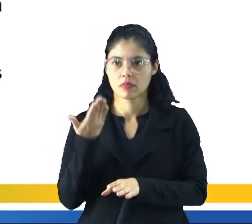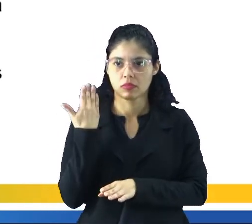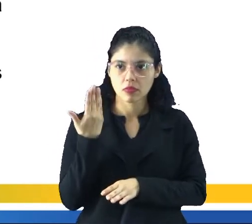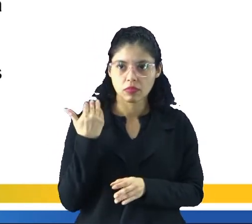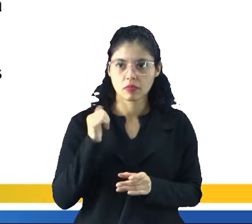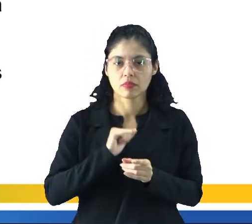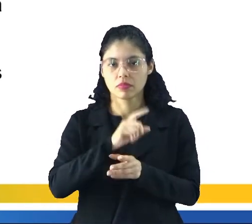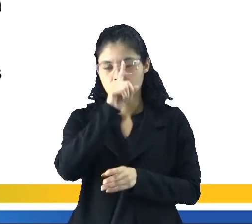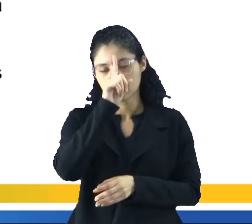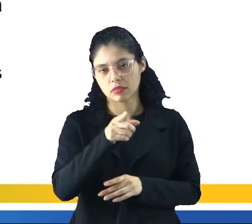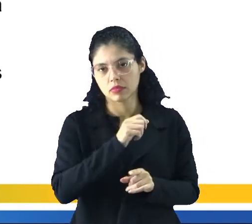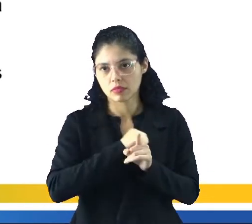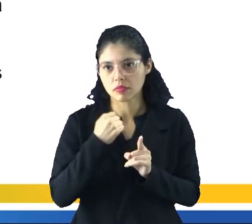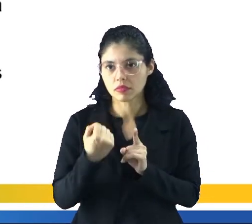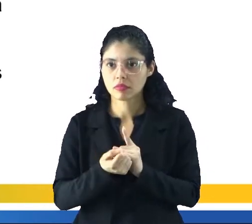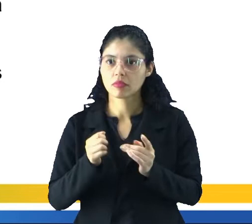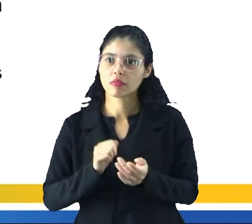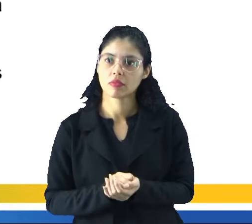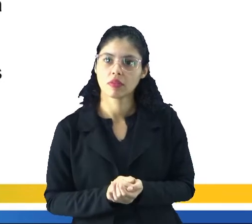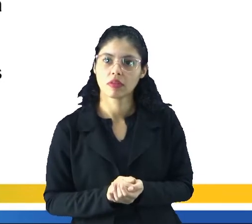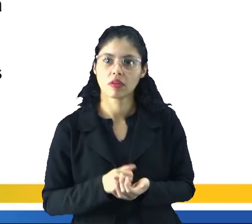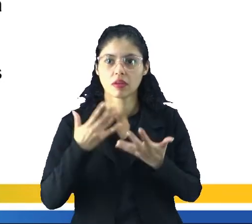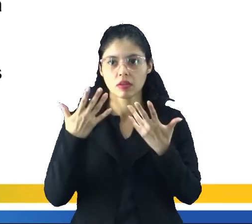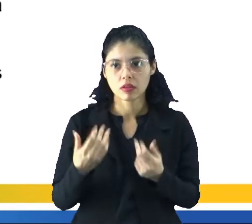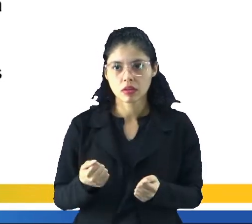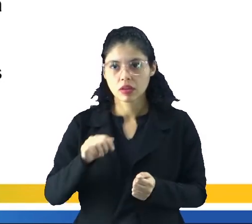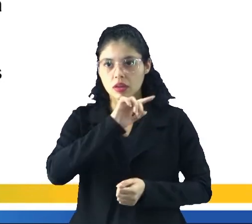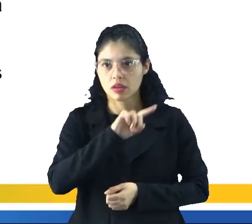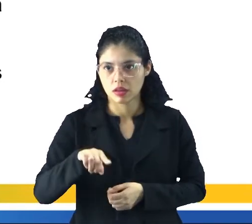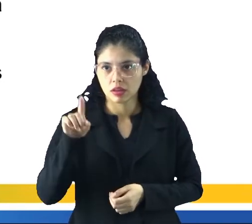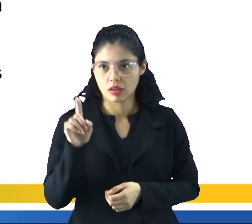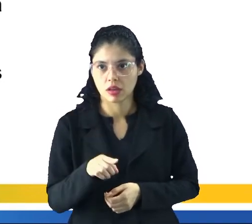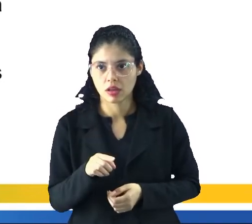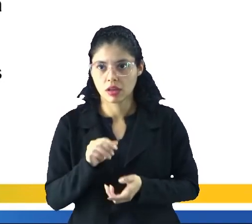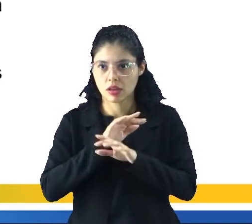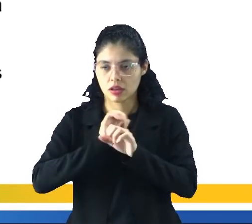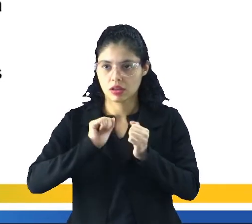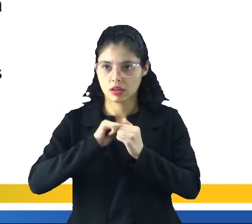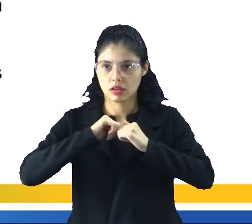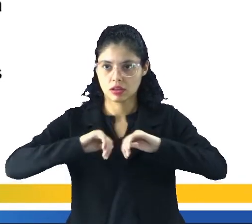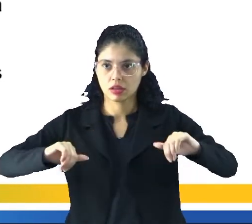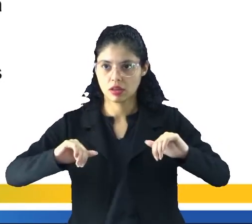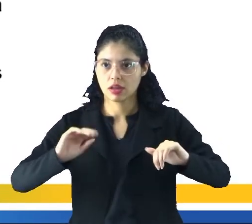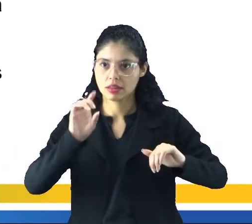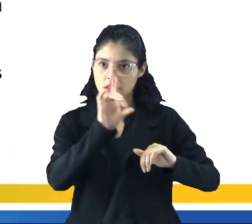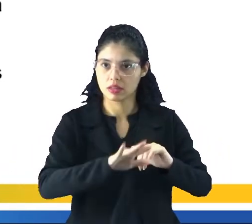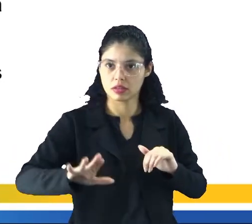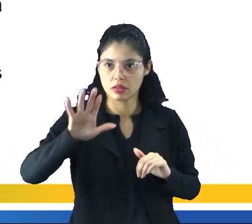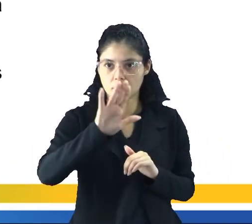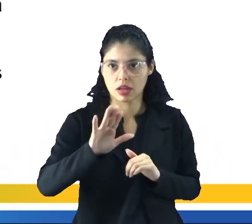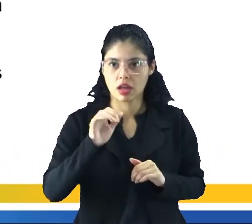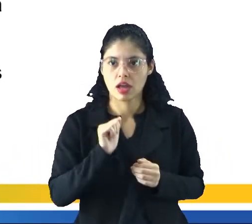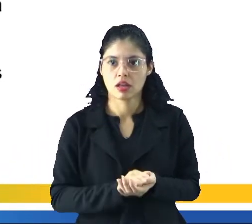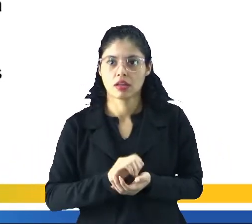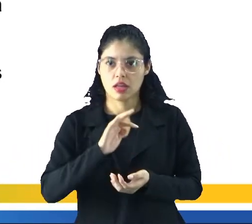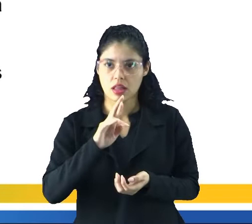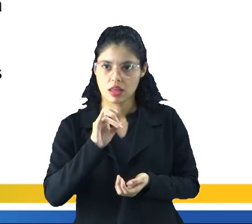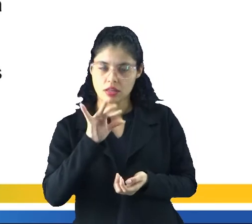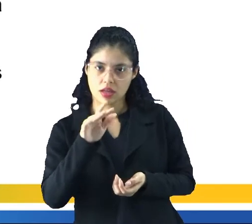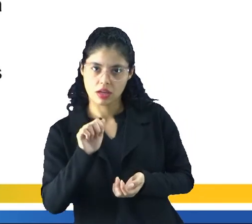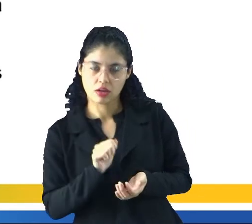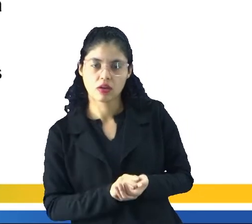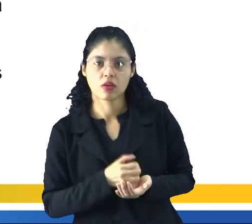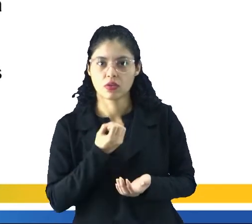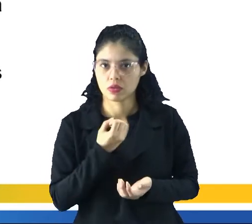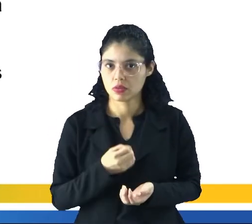antigas ordens sociais, confirmaram-se a abolição da servidão e a nacionalização dos bens eclesiásticos, ou seja, os